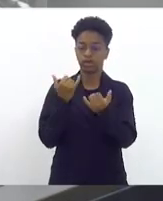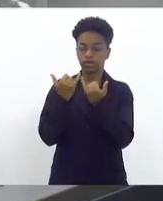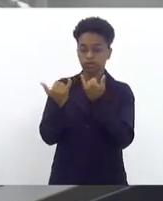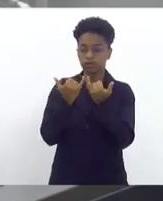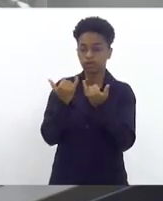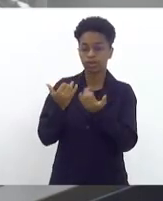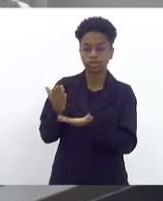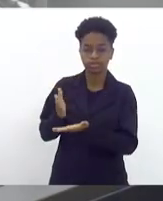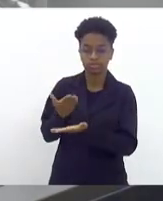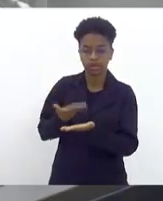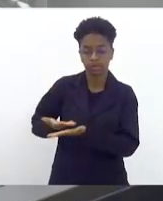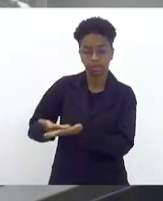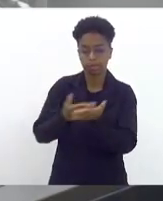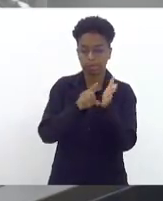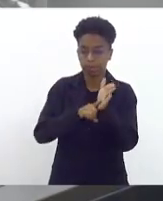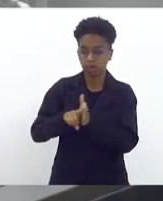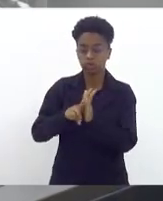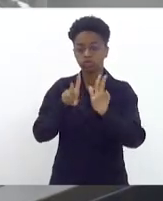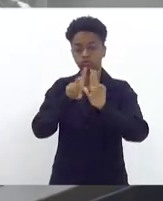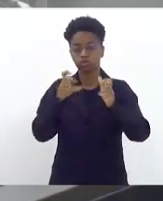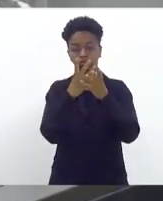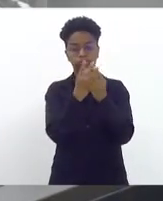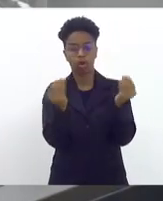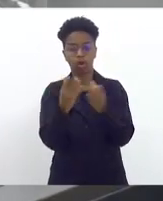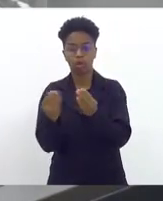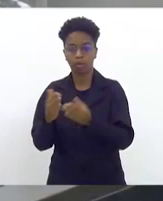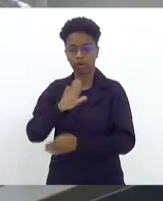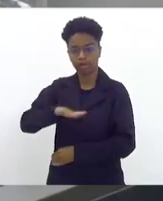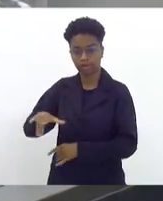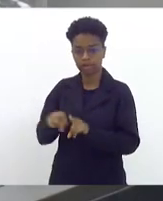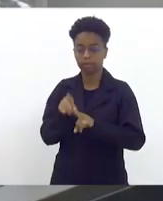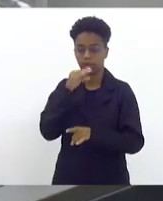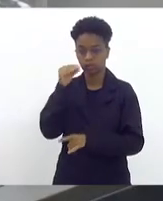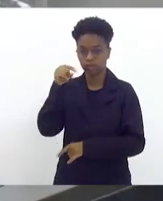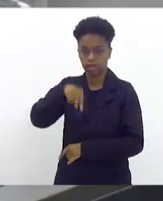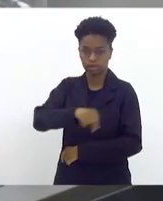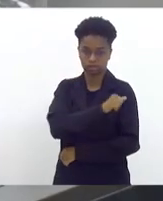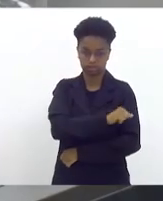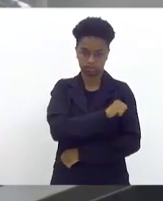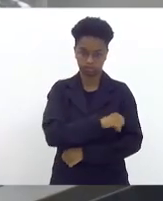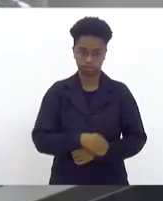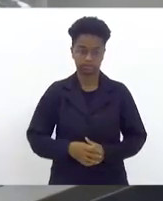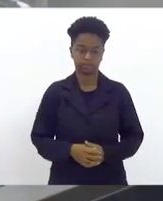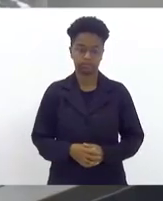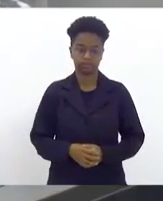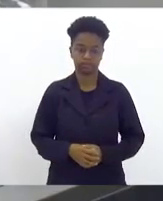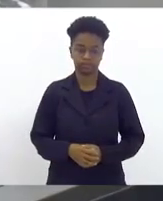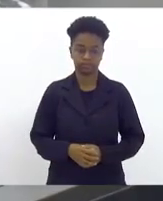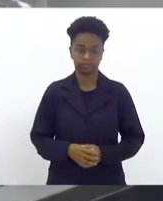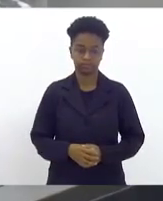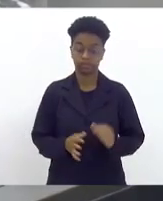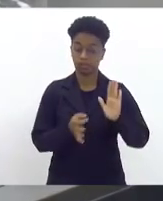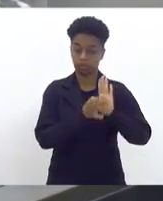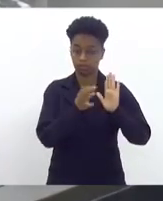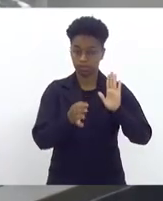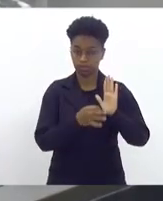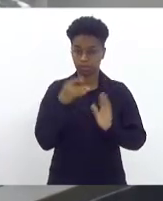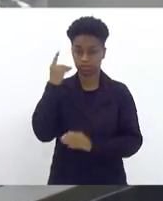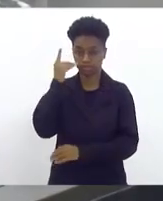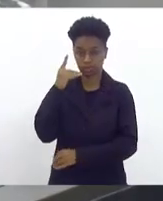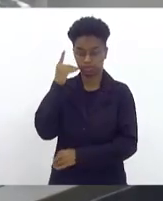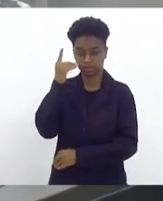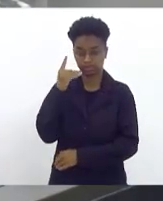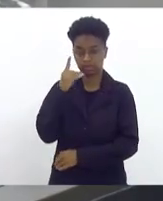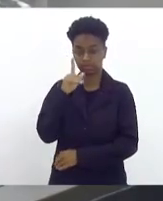estudos sobre o desaparecimento de crianças e adolescentes no território do Rio de Janeiro o parecer do deputado